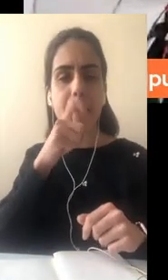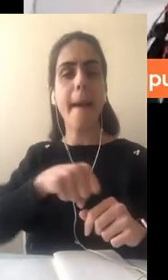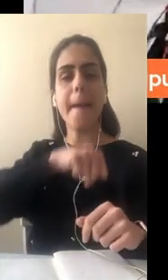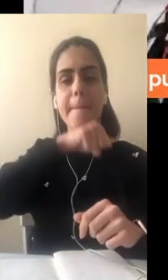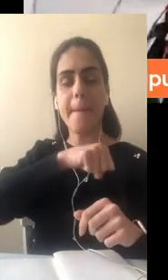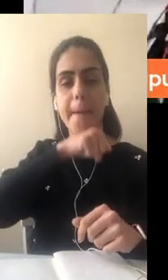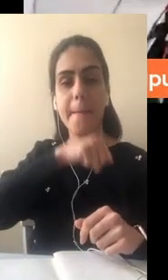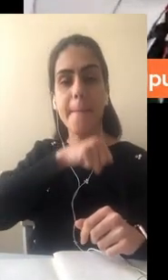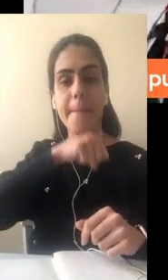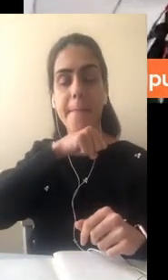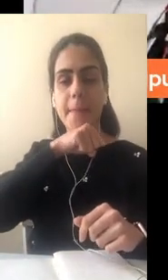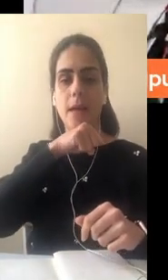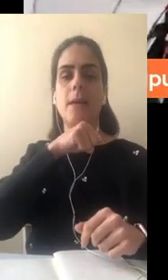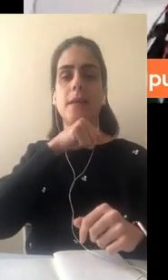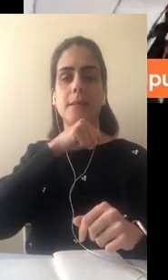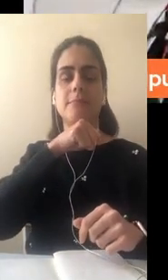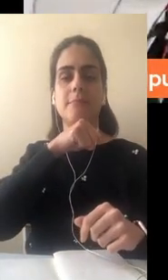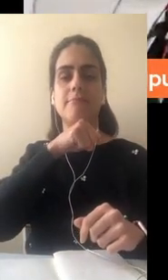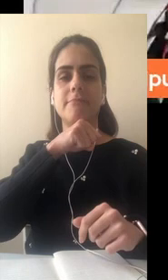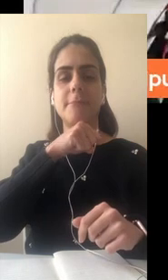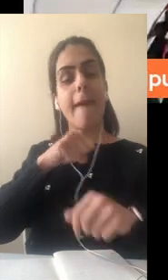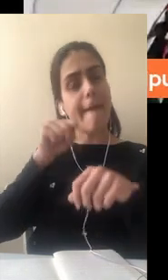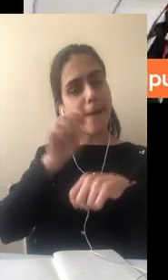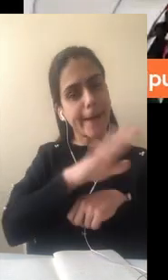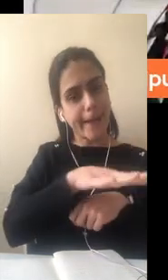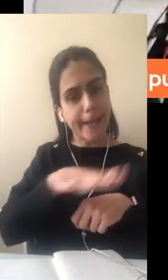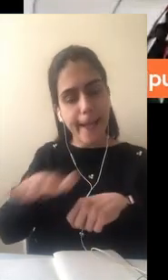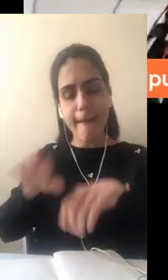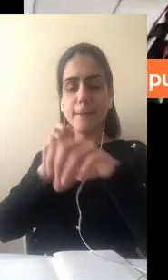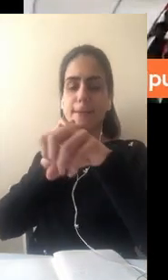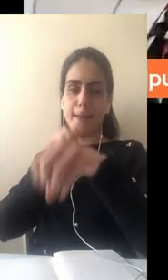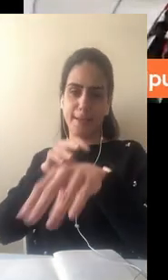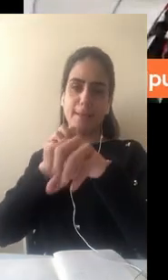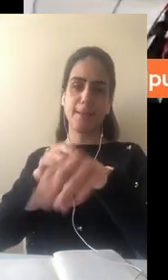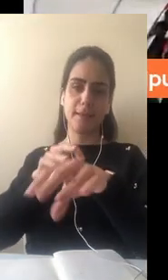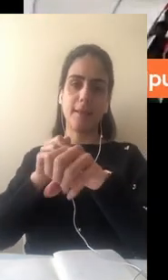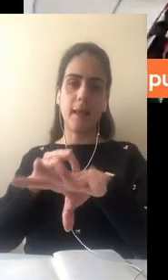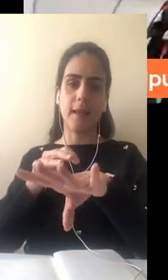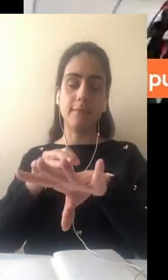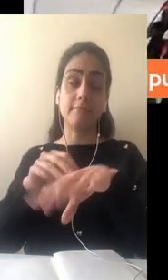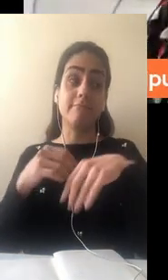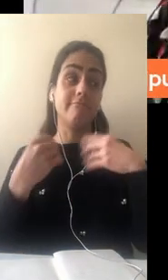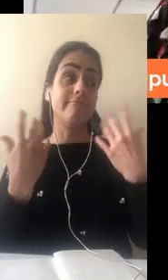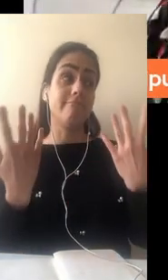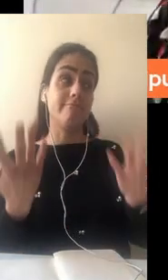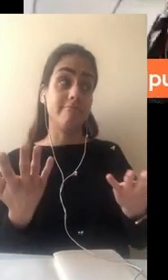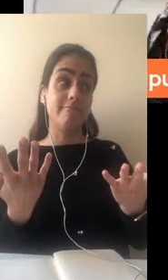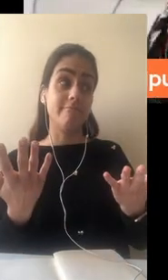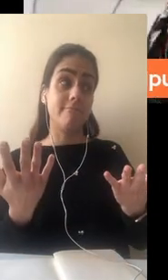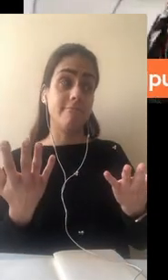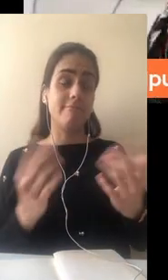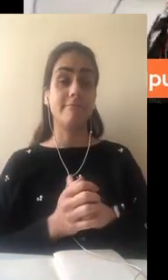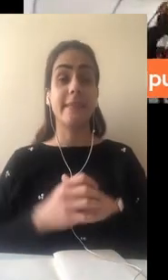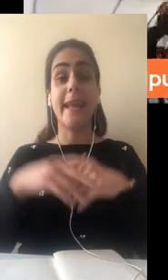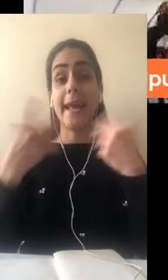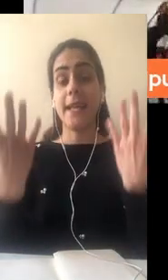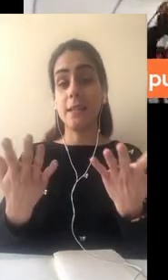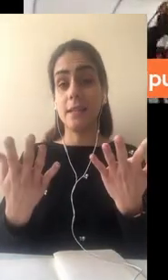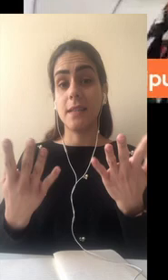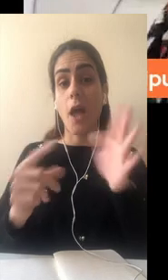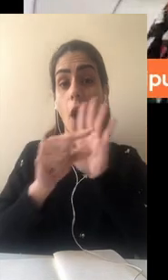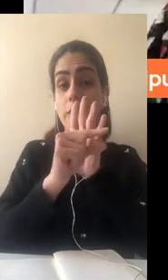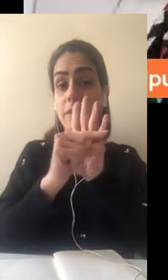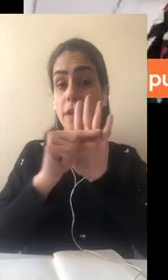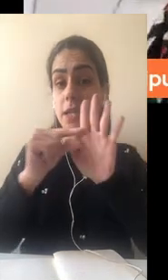educador principal que vai levá-los a essa compreensão. Hum, então, aquele versículo